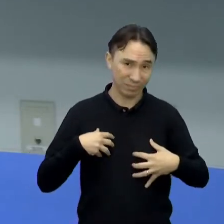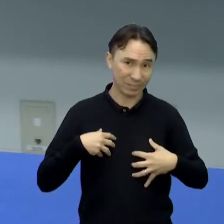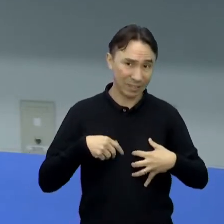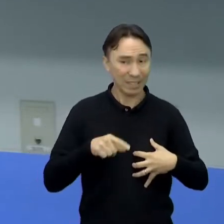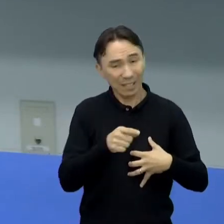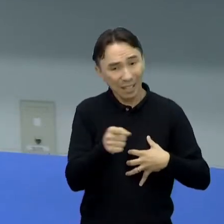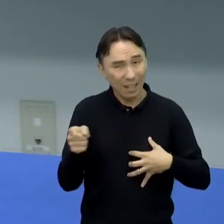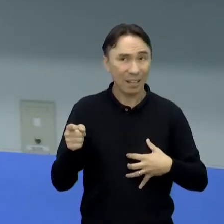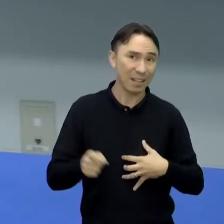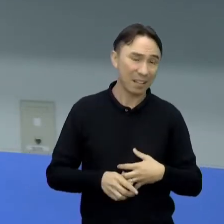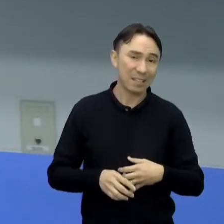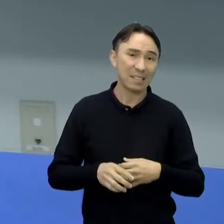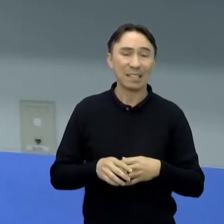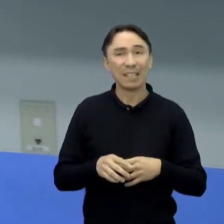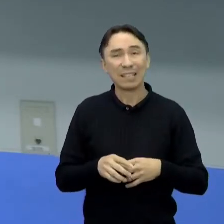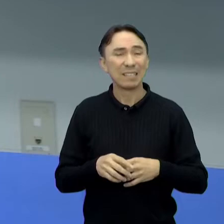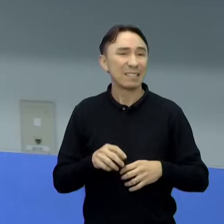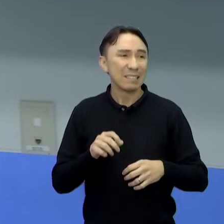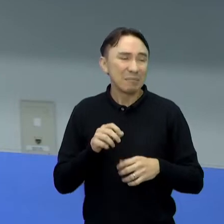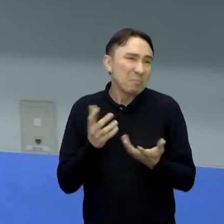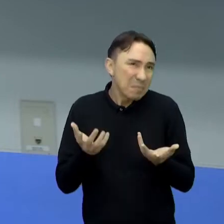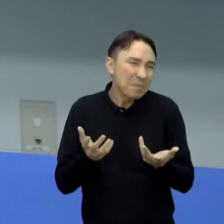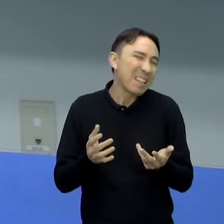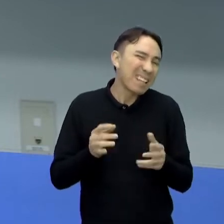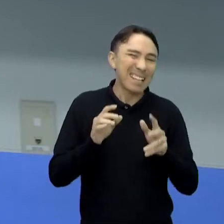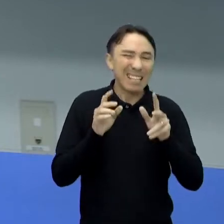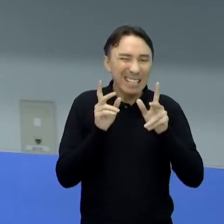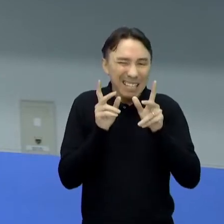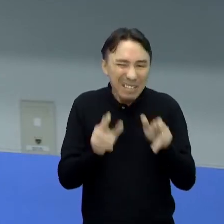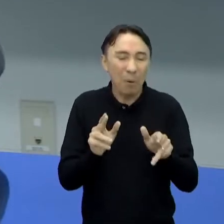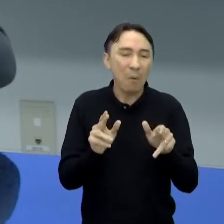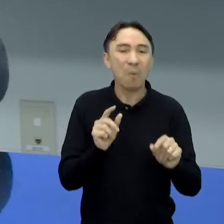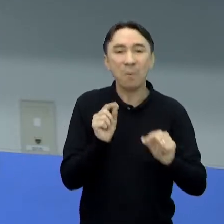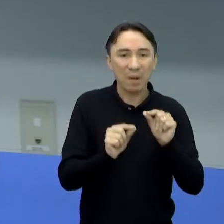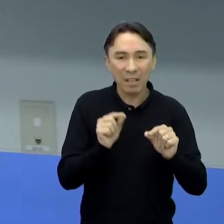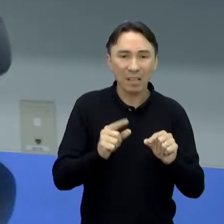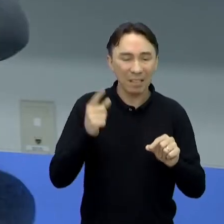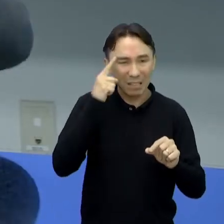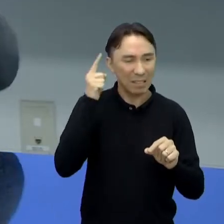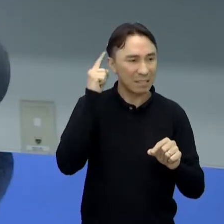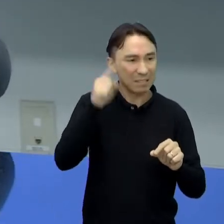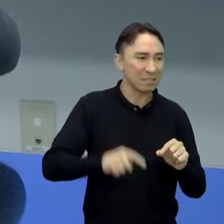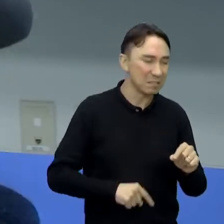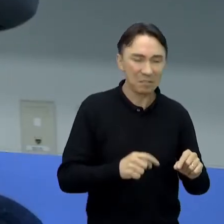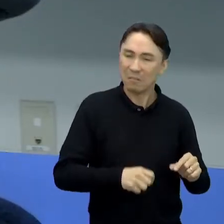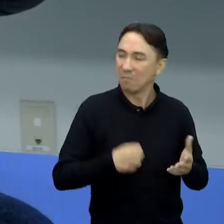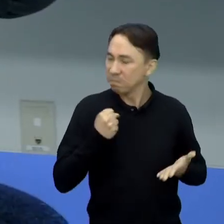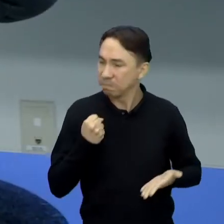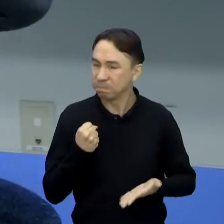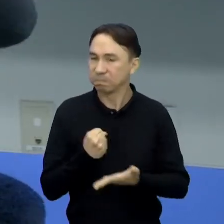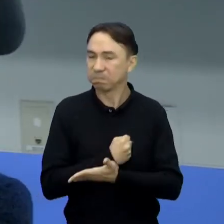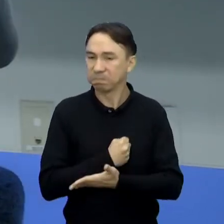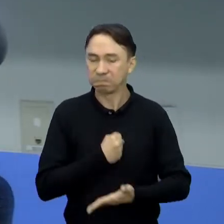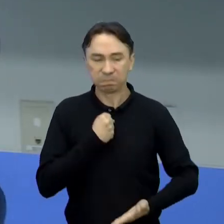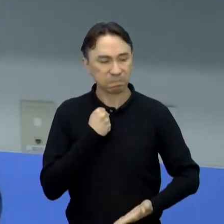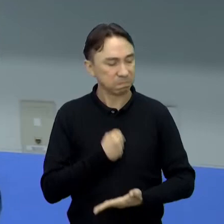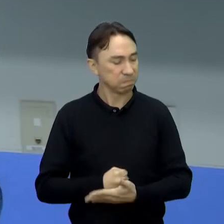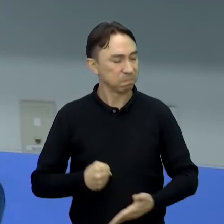psicanálise chama de recalque. As pessoas precisam ter momentos de